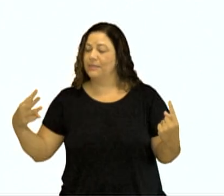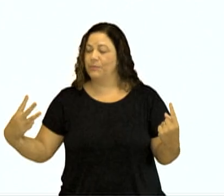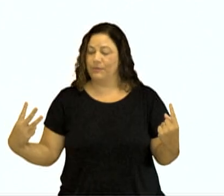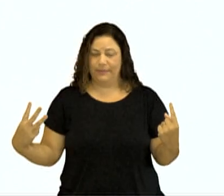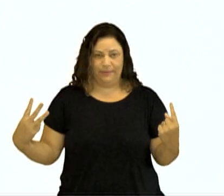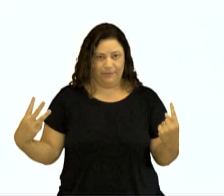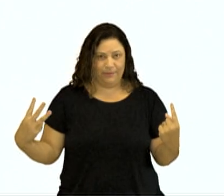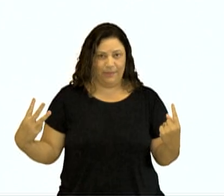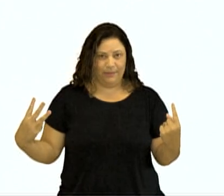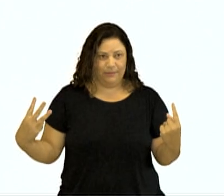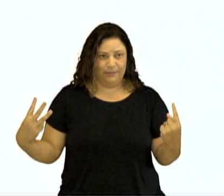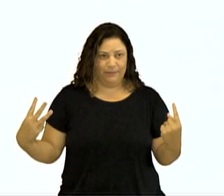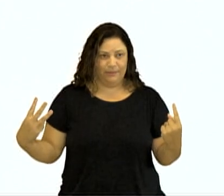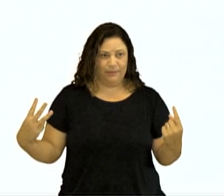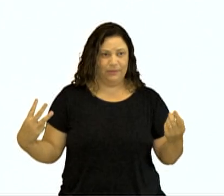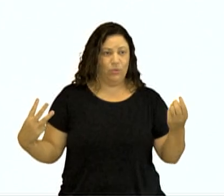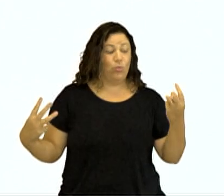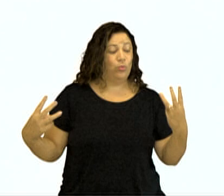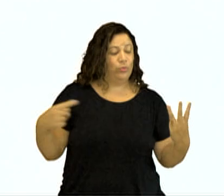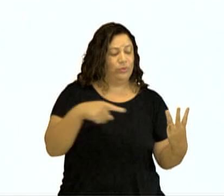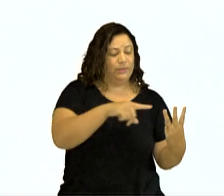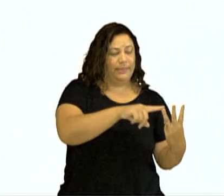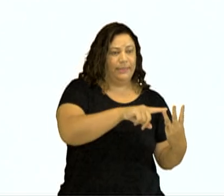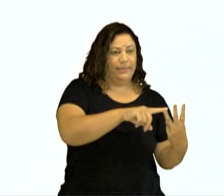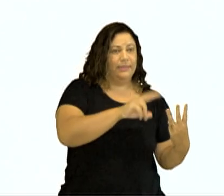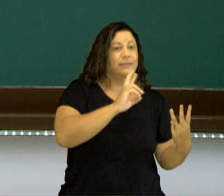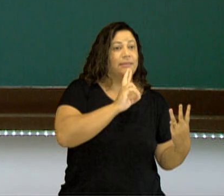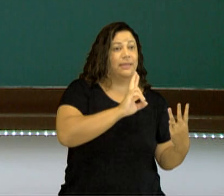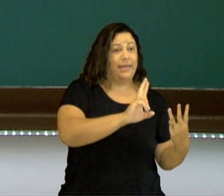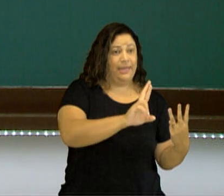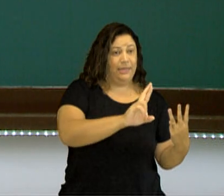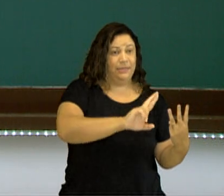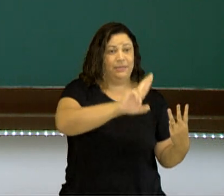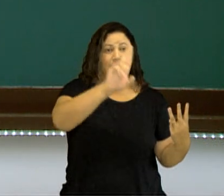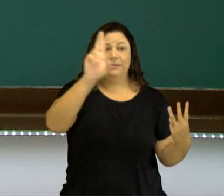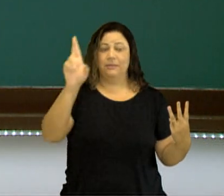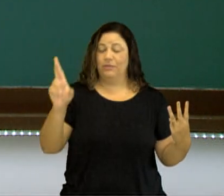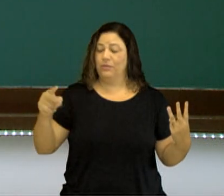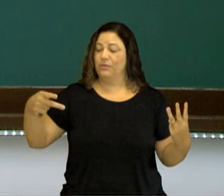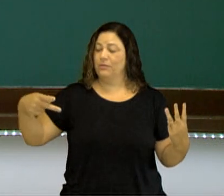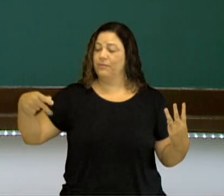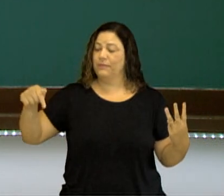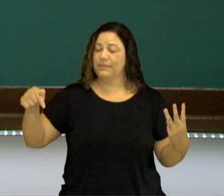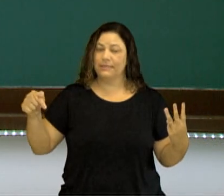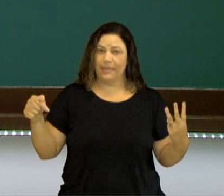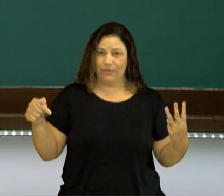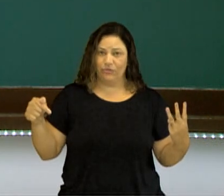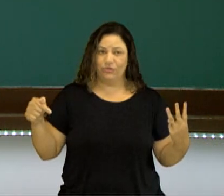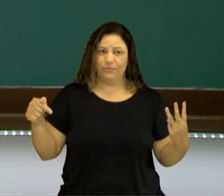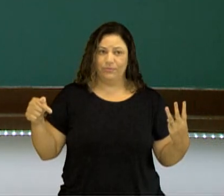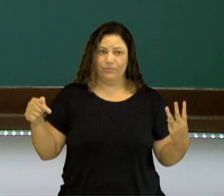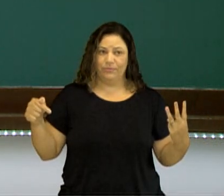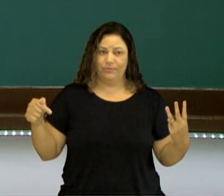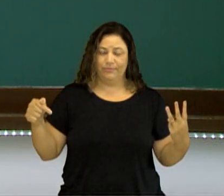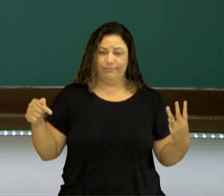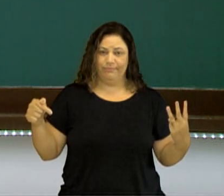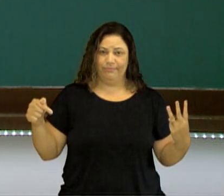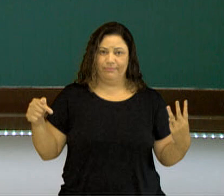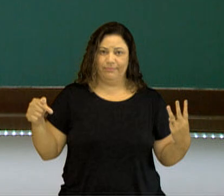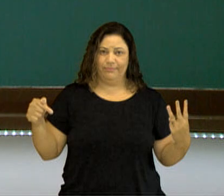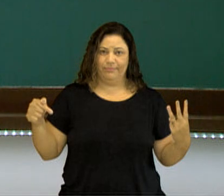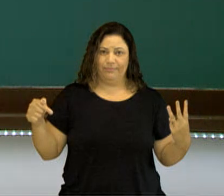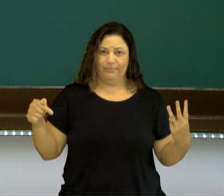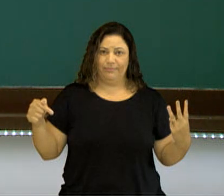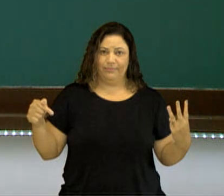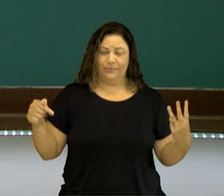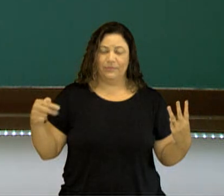como resultado 3. Colocando o 3 na minha função, eu tenho como resultado 3 ao quadrado, 9, o resultado vai